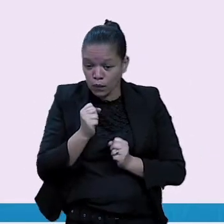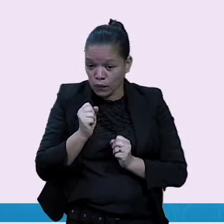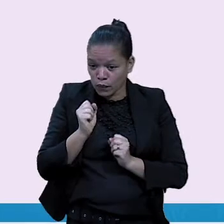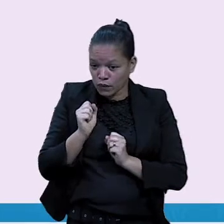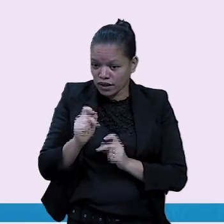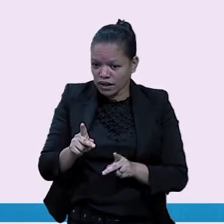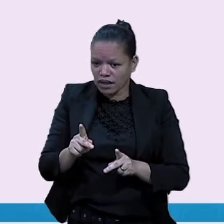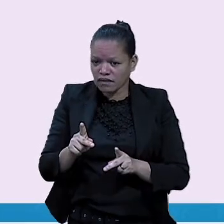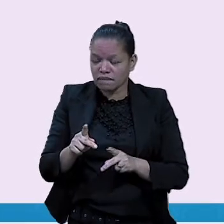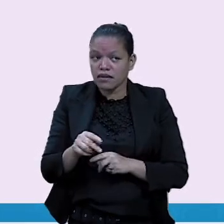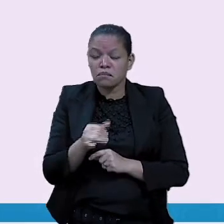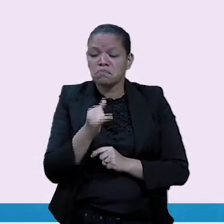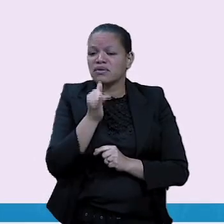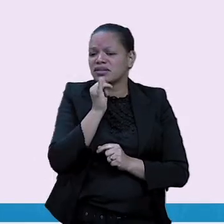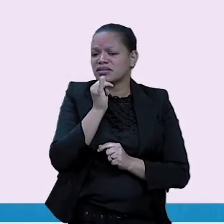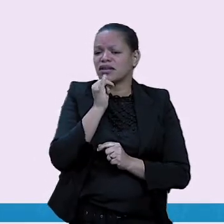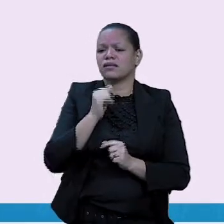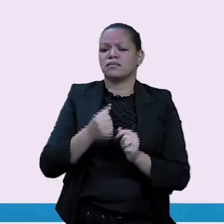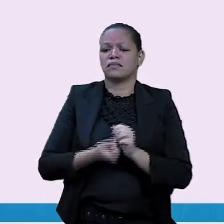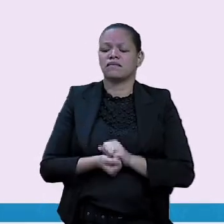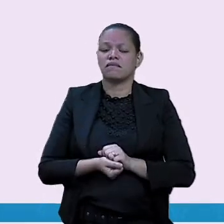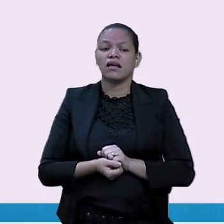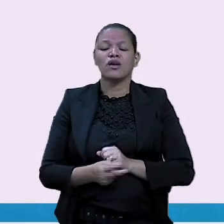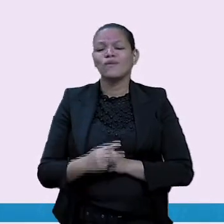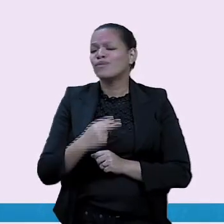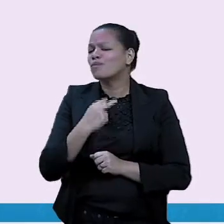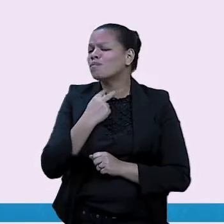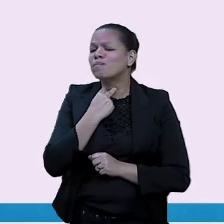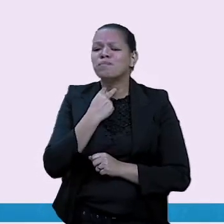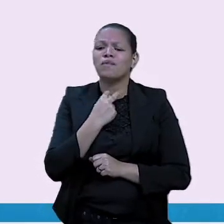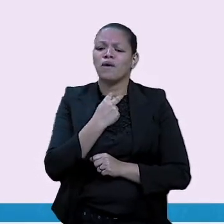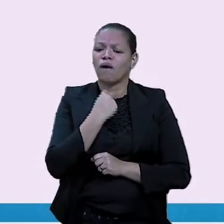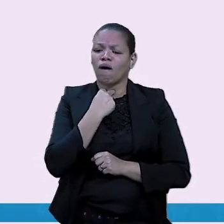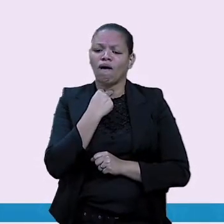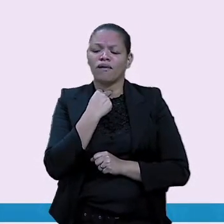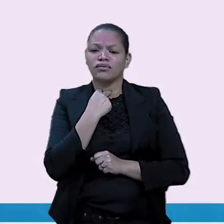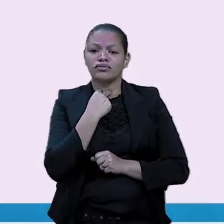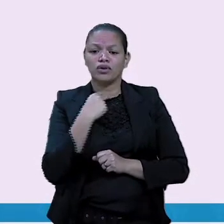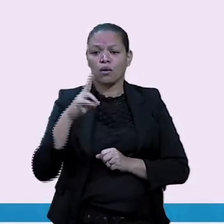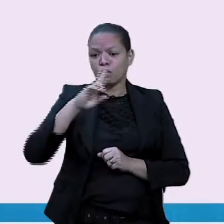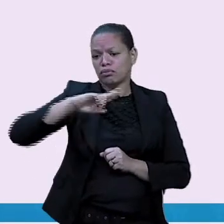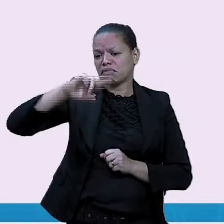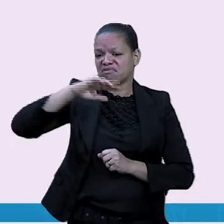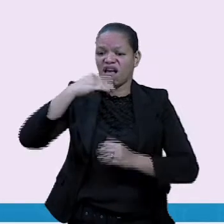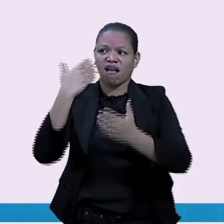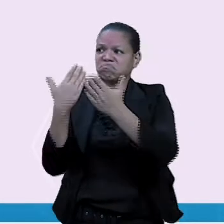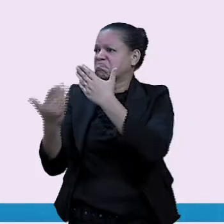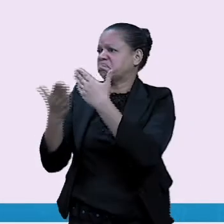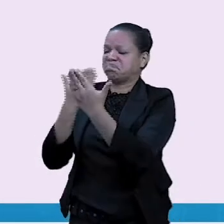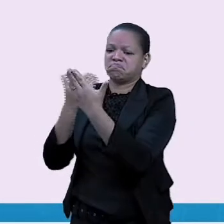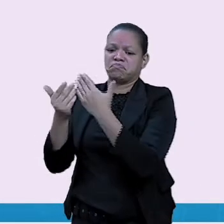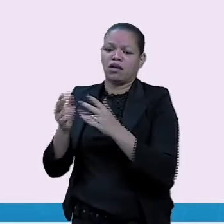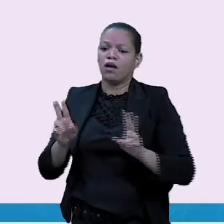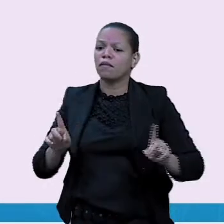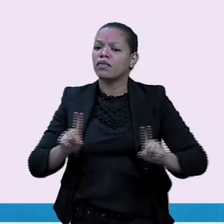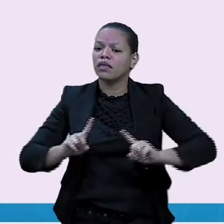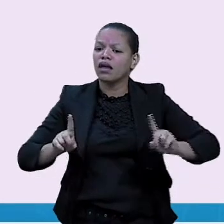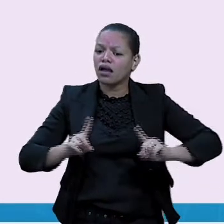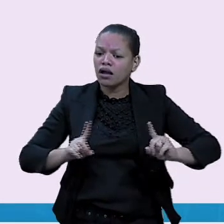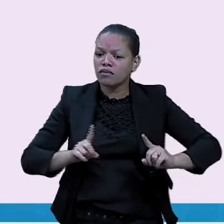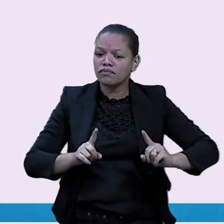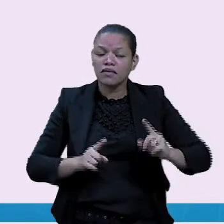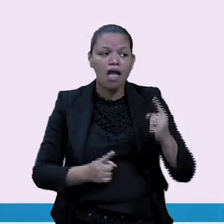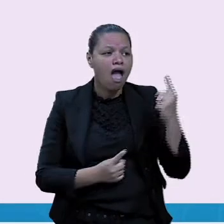quiser lá na tirinha, não, porque cada tipo de balão tem um significado, um sentimento que vai passar na